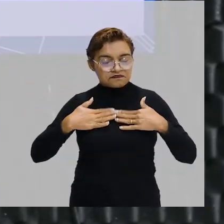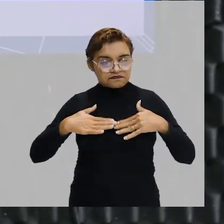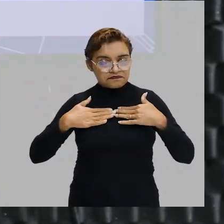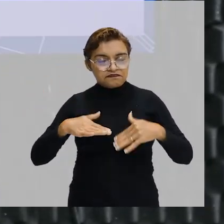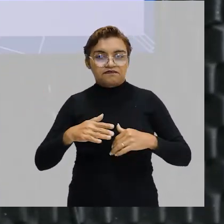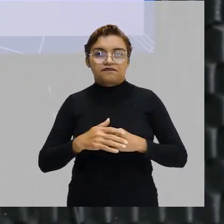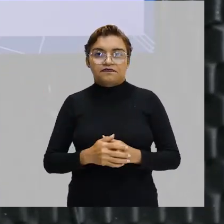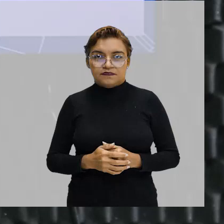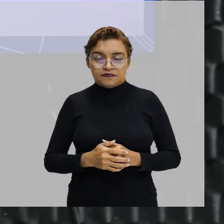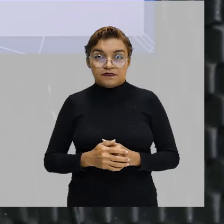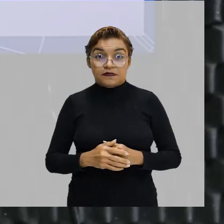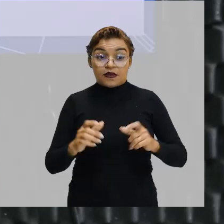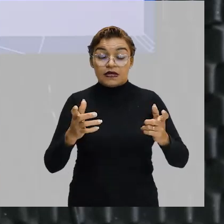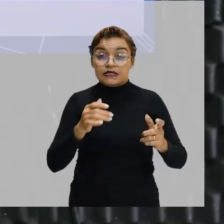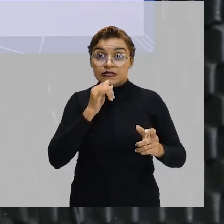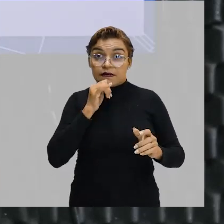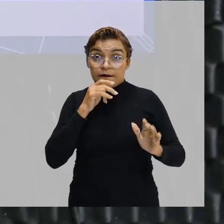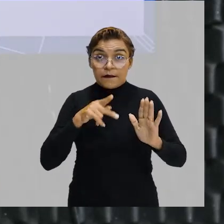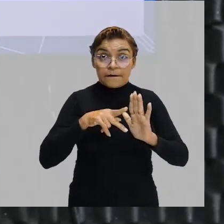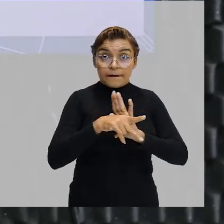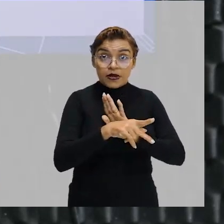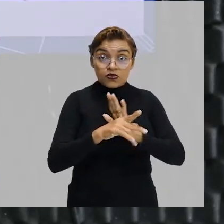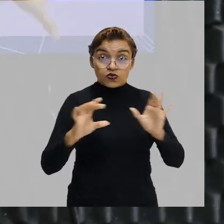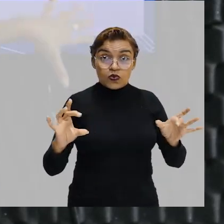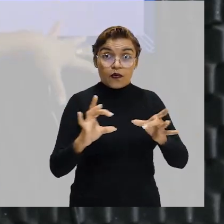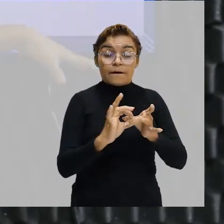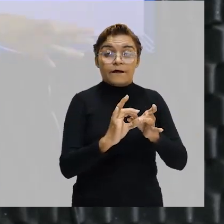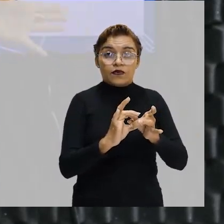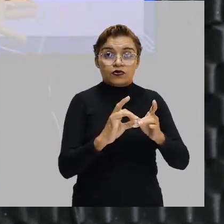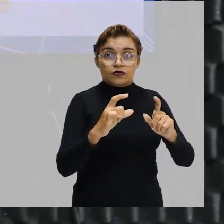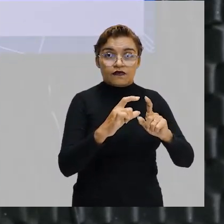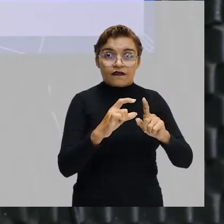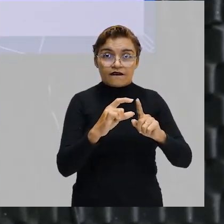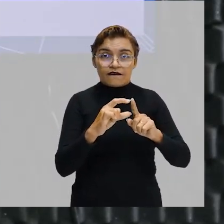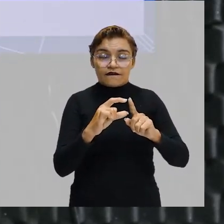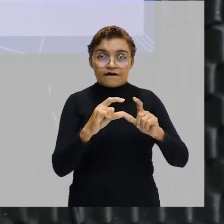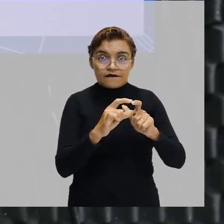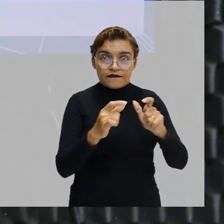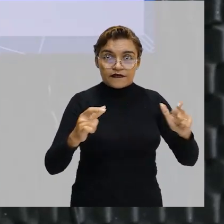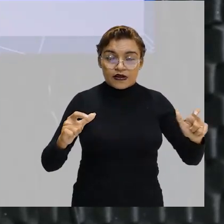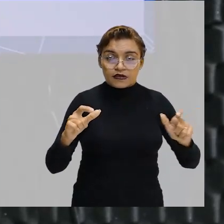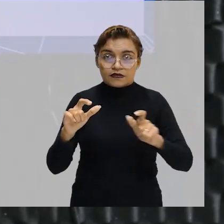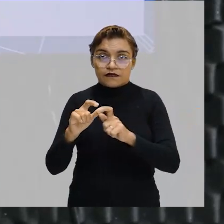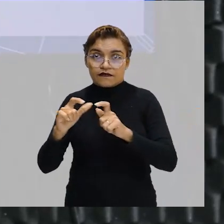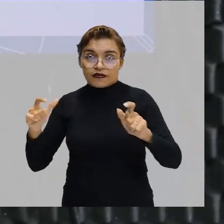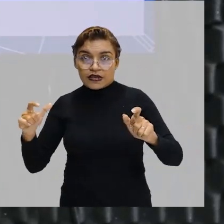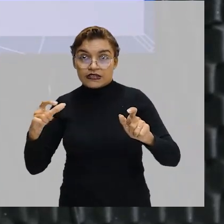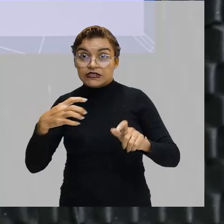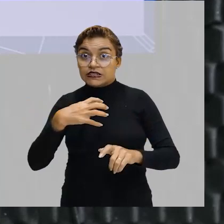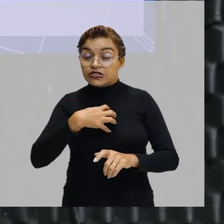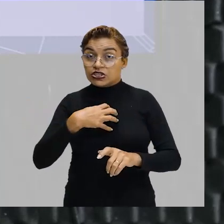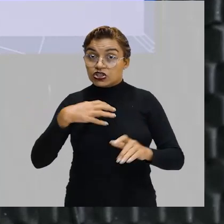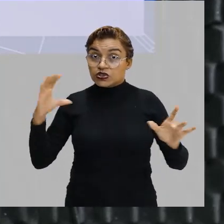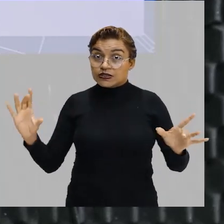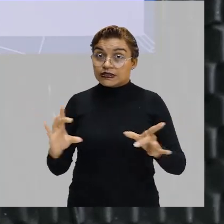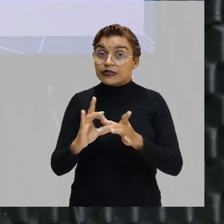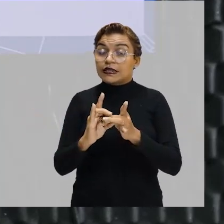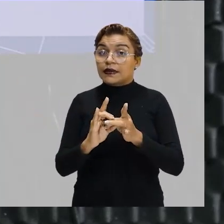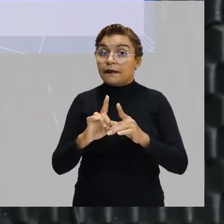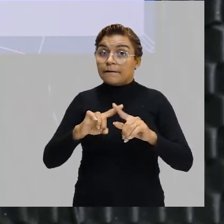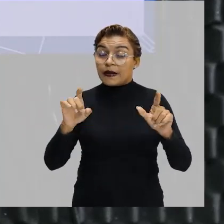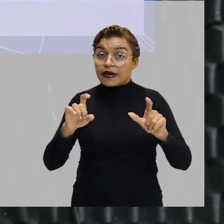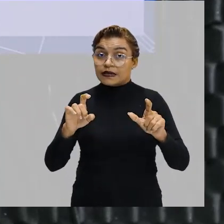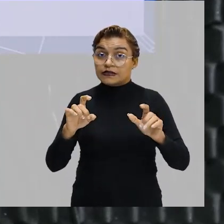período composto por coordenação, as orações se ligam pelo sentido, mas não existe